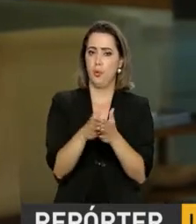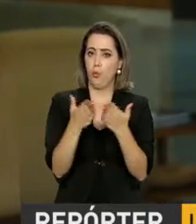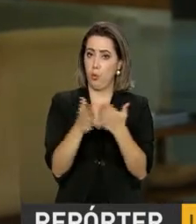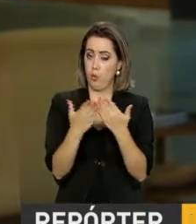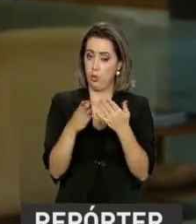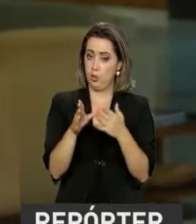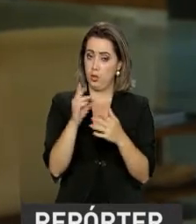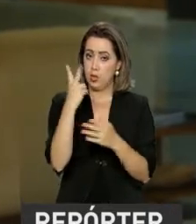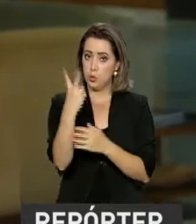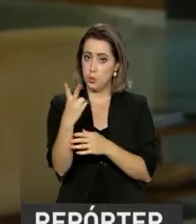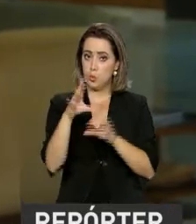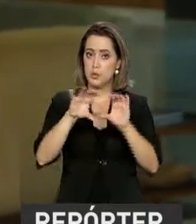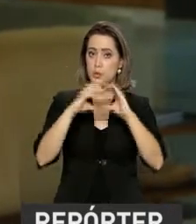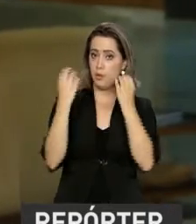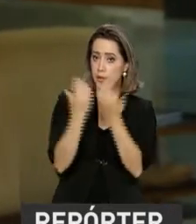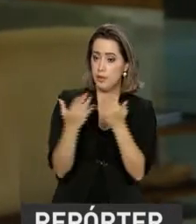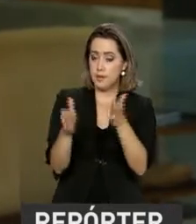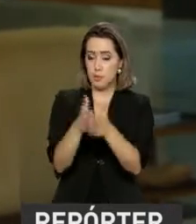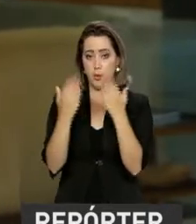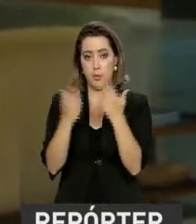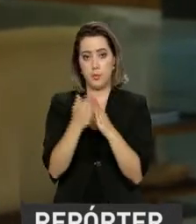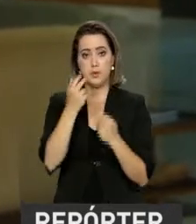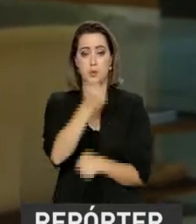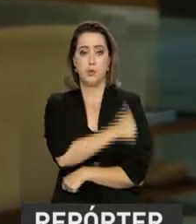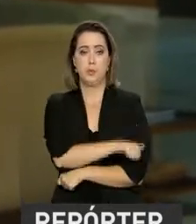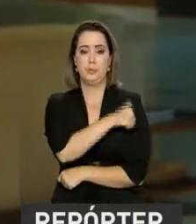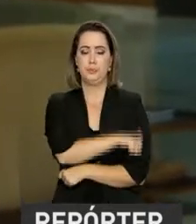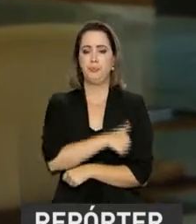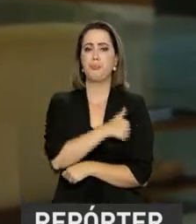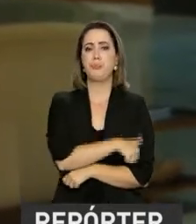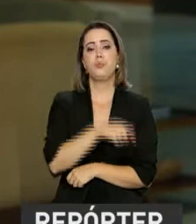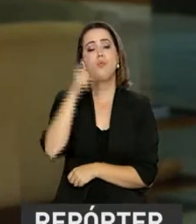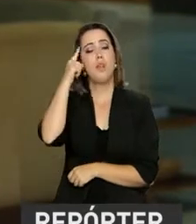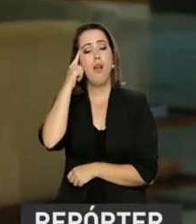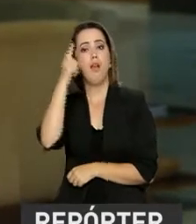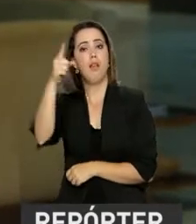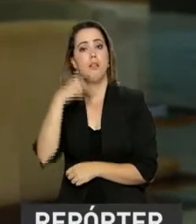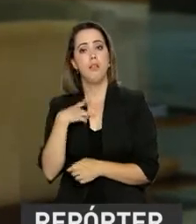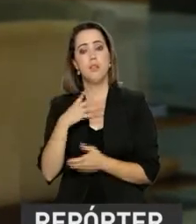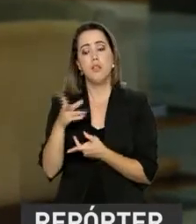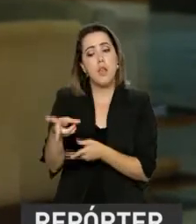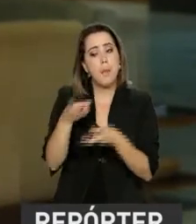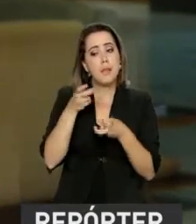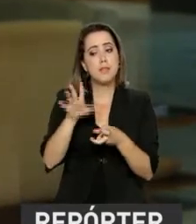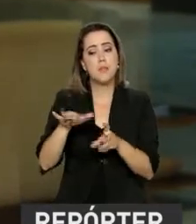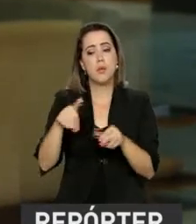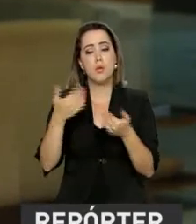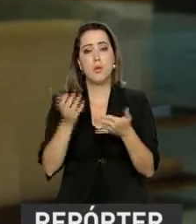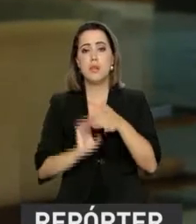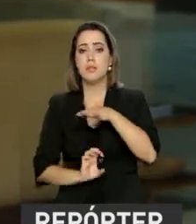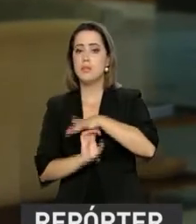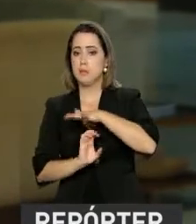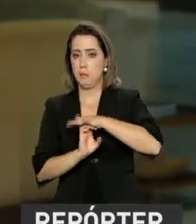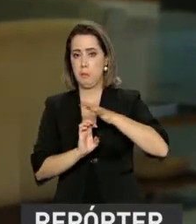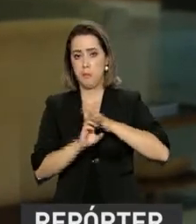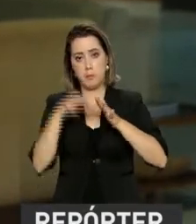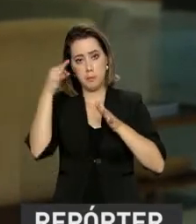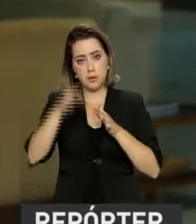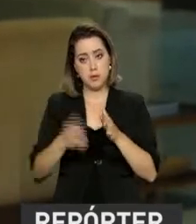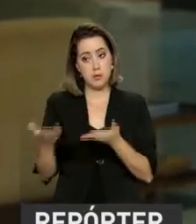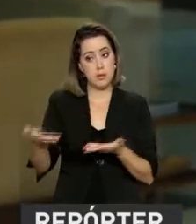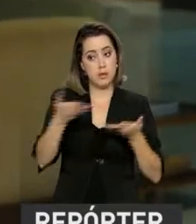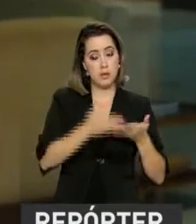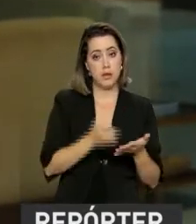Paulo. O objetivo é trazer os empreendedores locais, né, dessa comunidade para a formalidade, para a legalidade. O